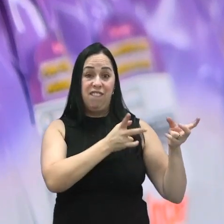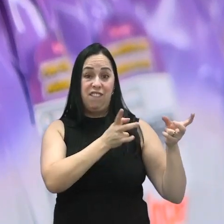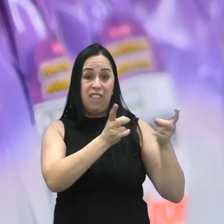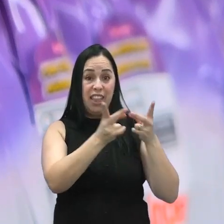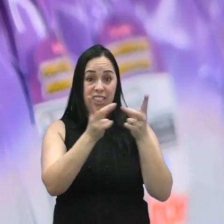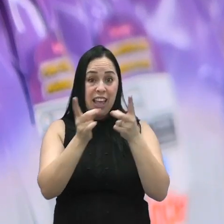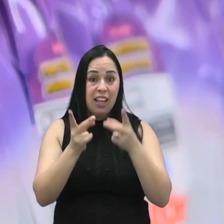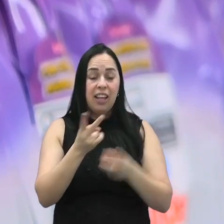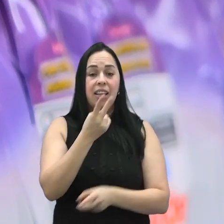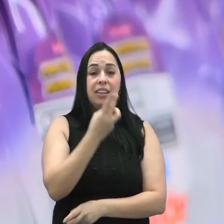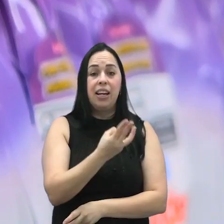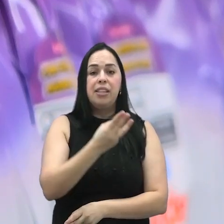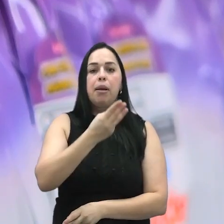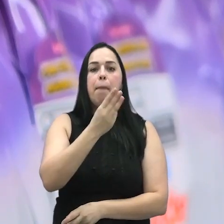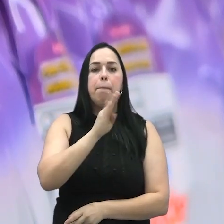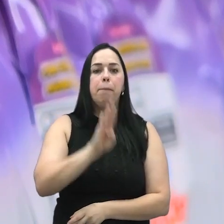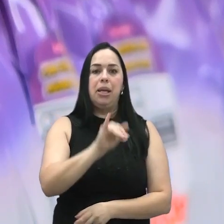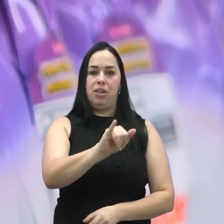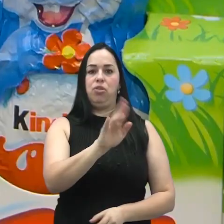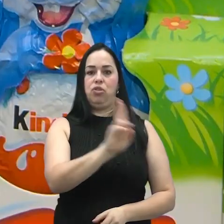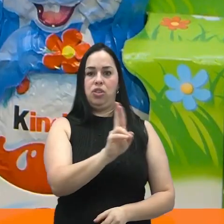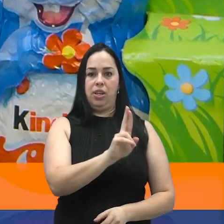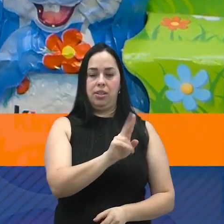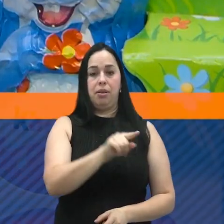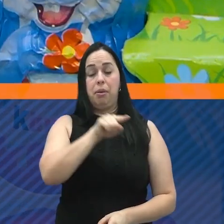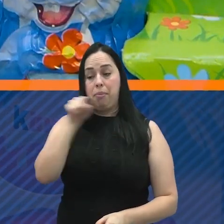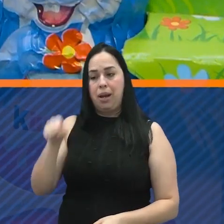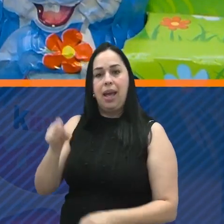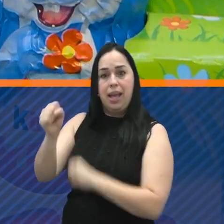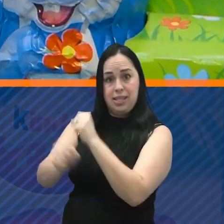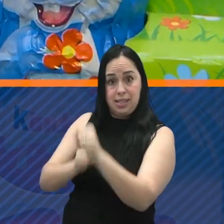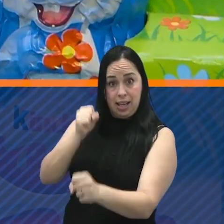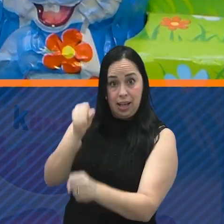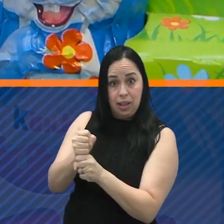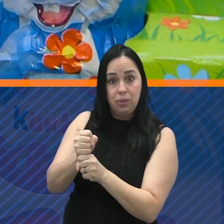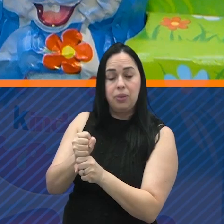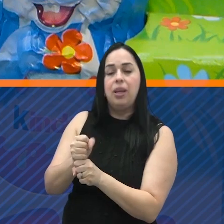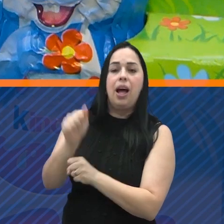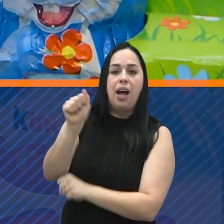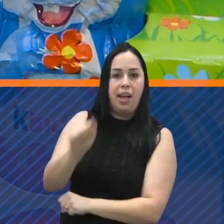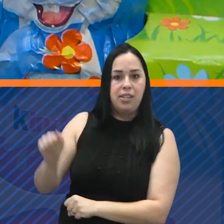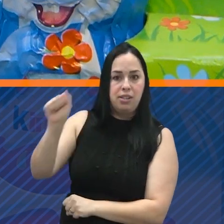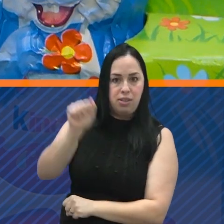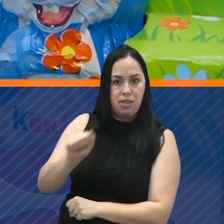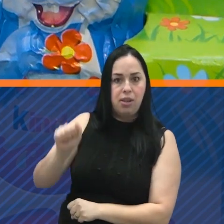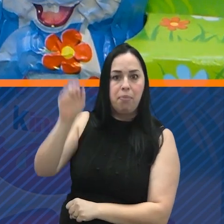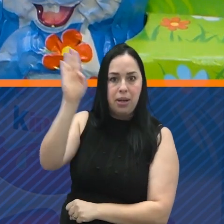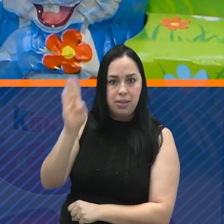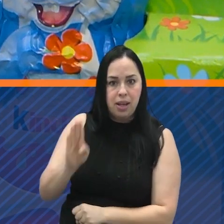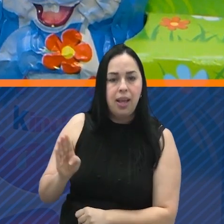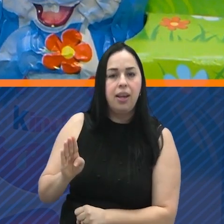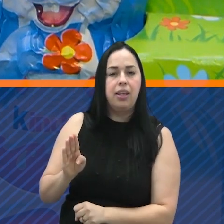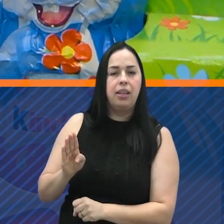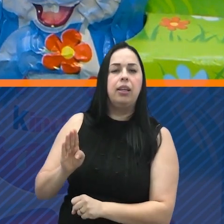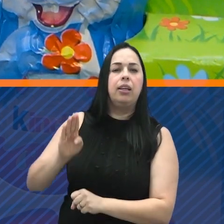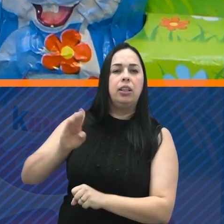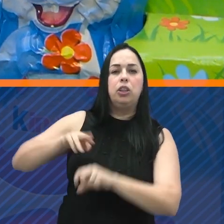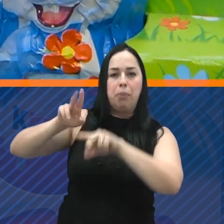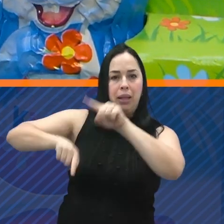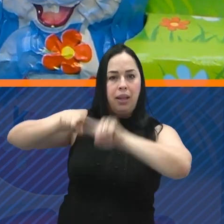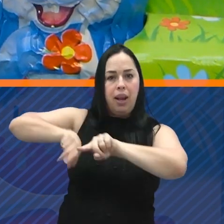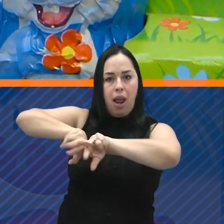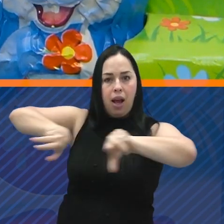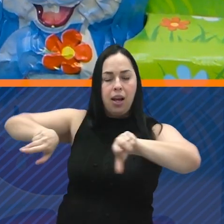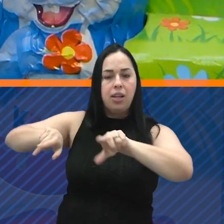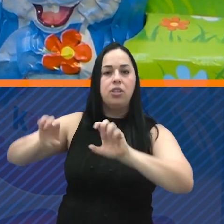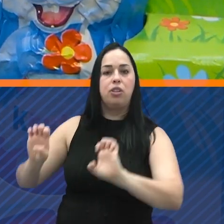movimentou mais de 3 bilhões de reais no país. Para esse ano, segundo a Associação Brasileira do Comércio de Artigos para Festas